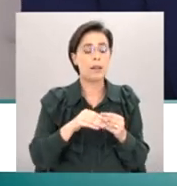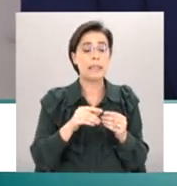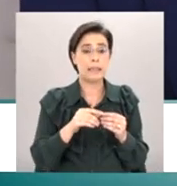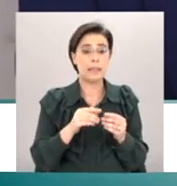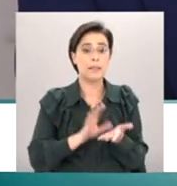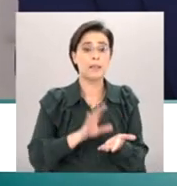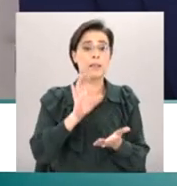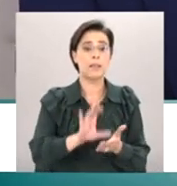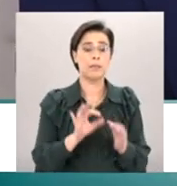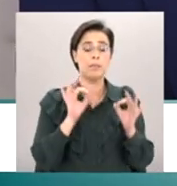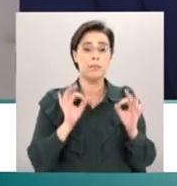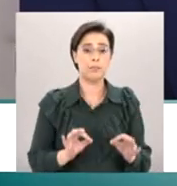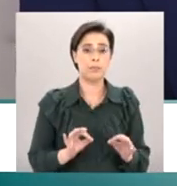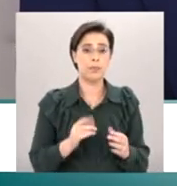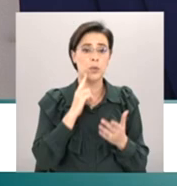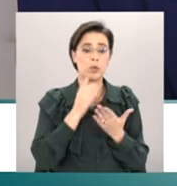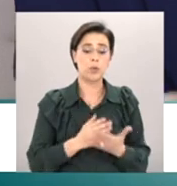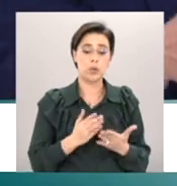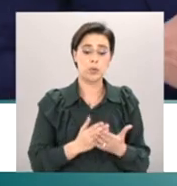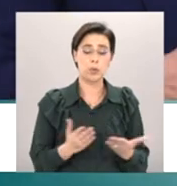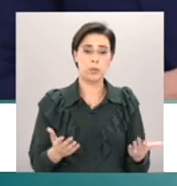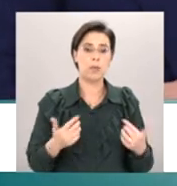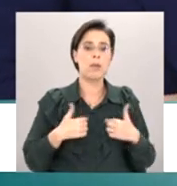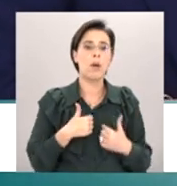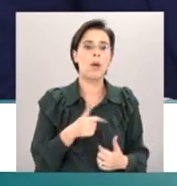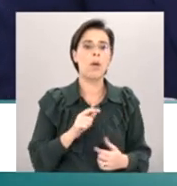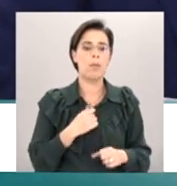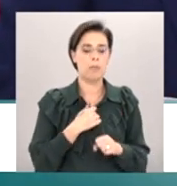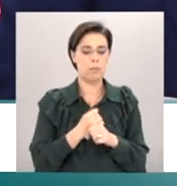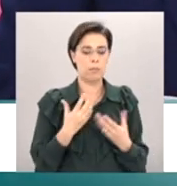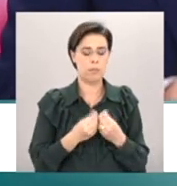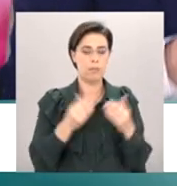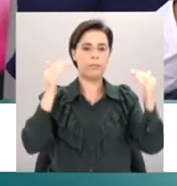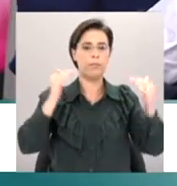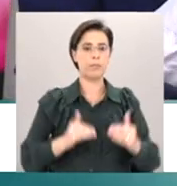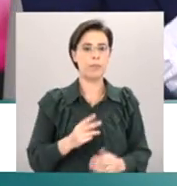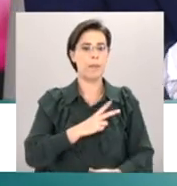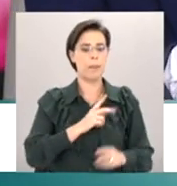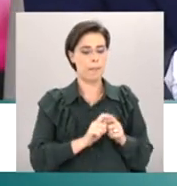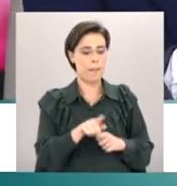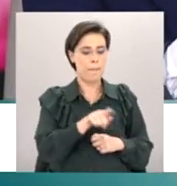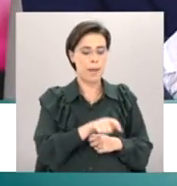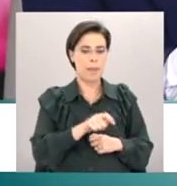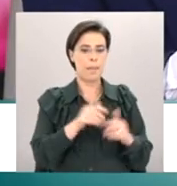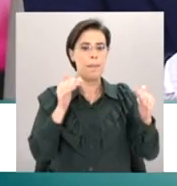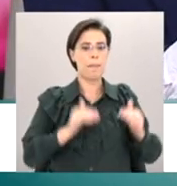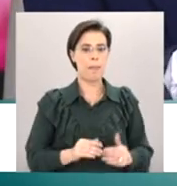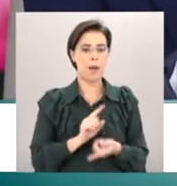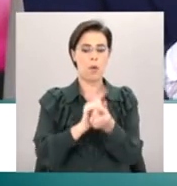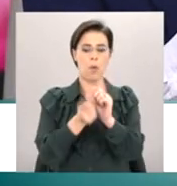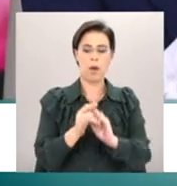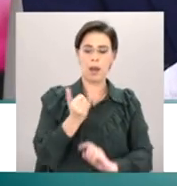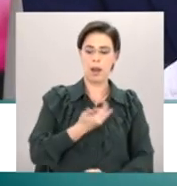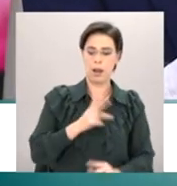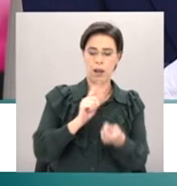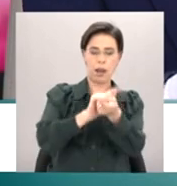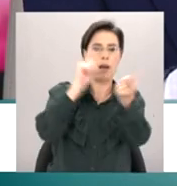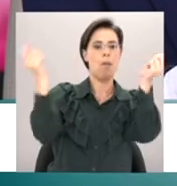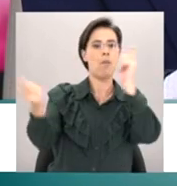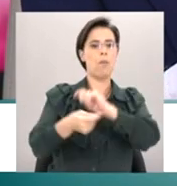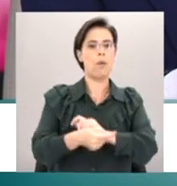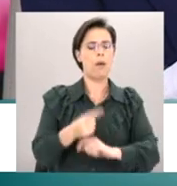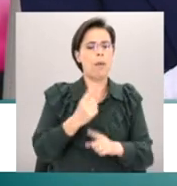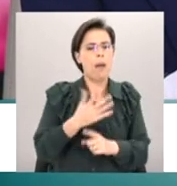financiar integralmente os seus estudos que nós no bloco trabalharmos para seus cortinas indicativa Liberal não só quer reverter esse processo